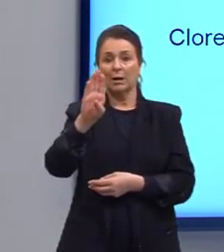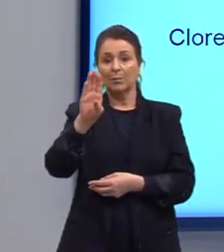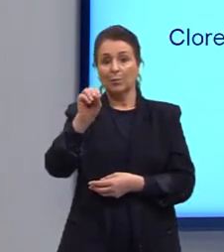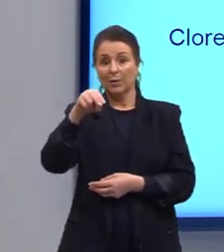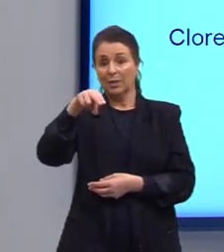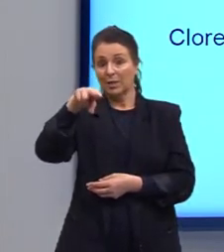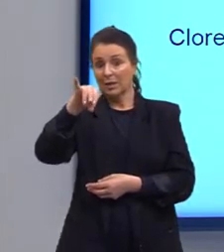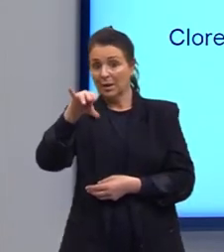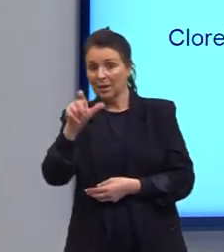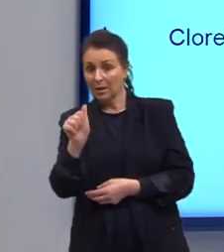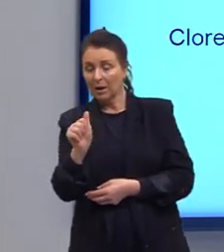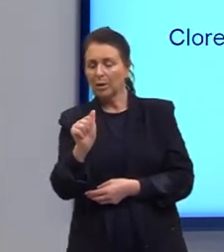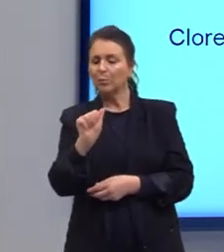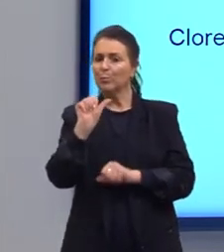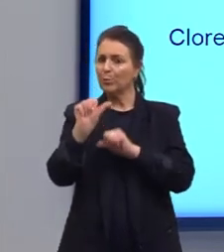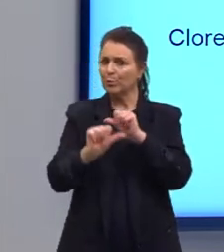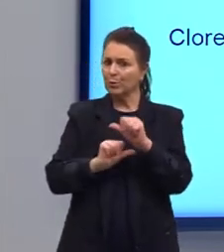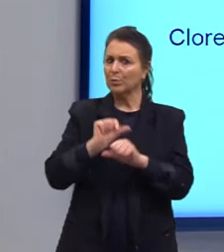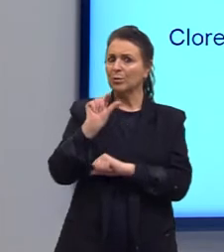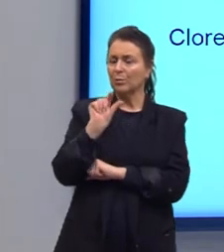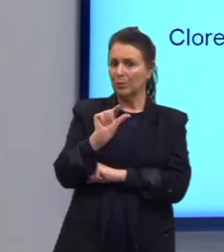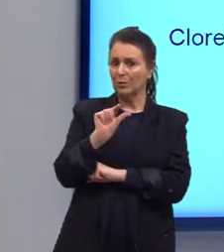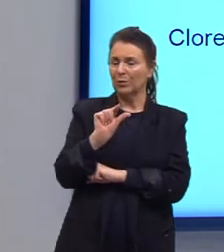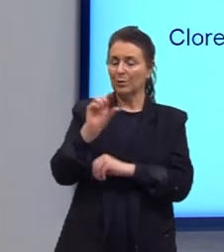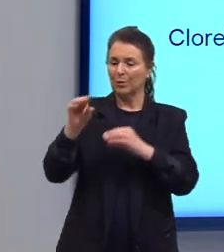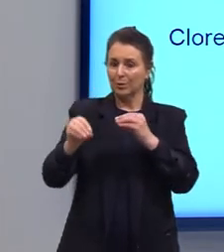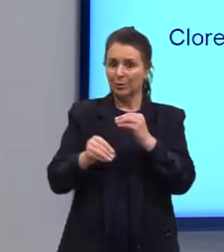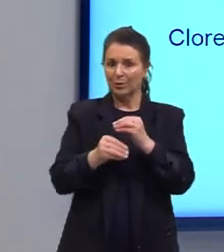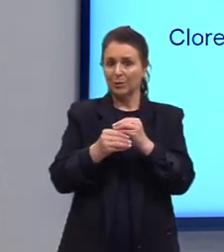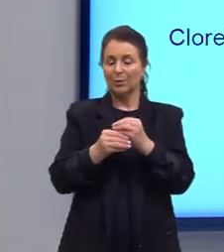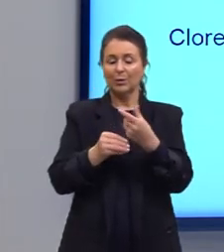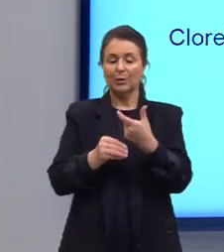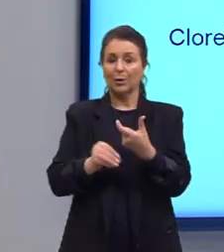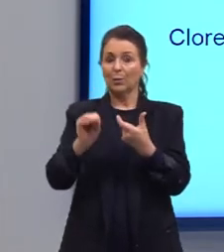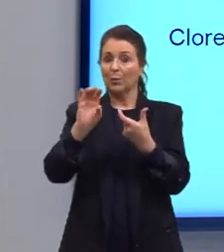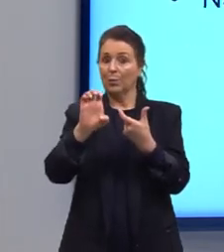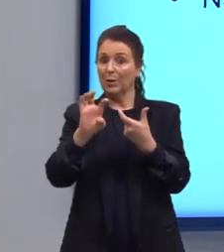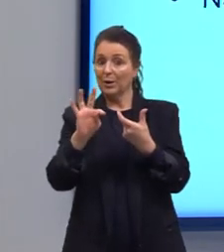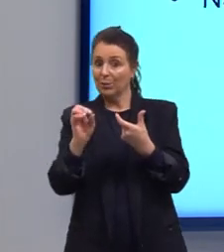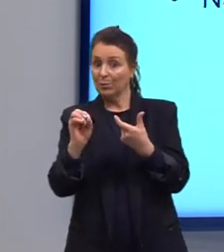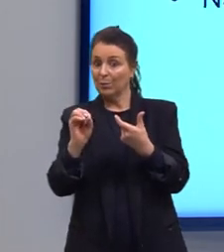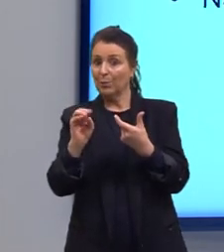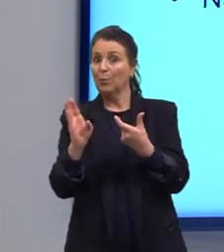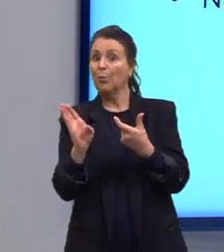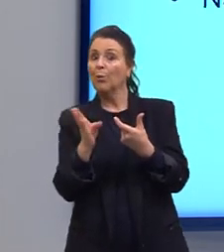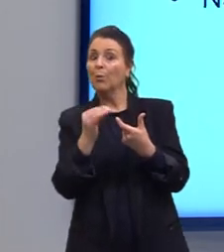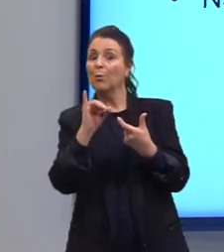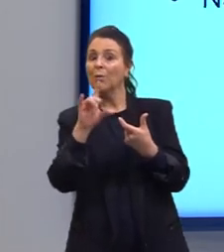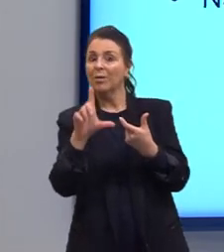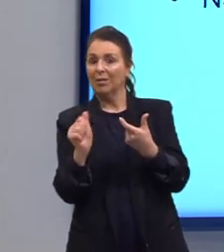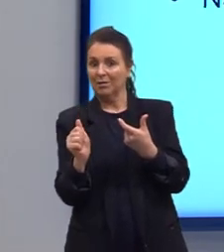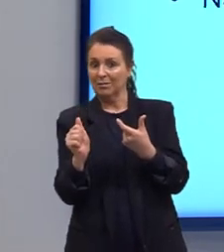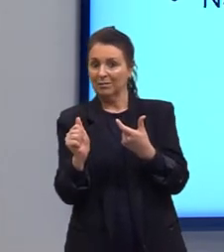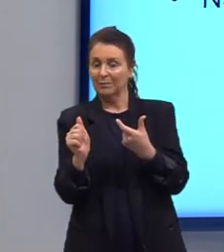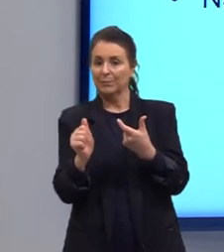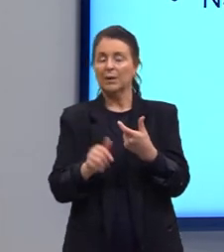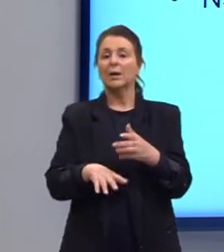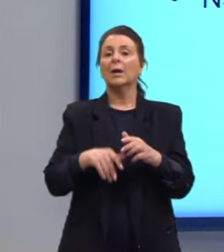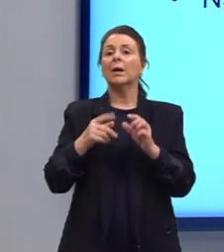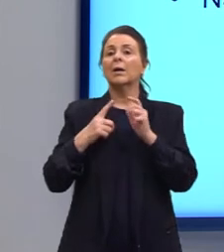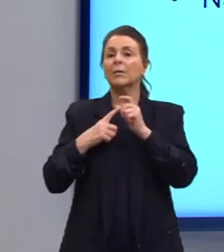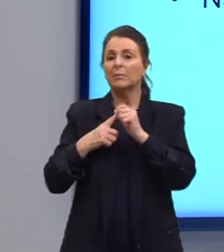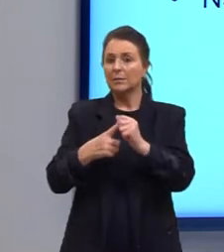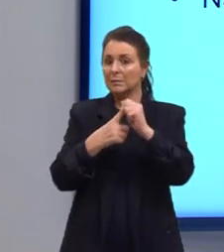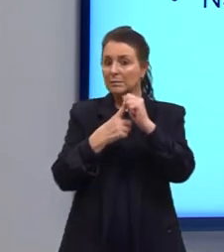tá a gente tem que acrescentar esse eto e Ila nas terminações bom Quais são os principais